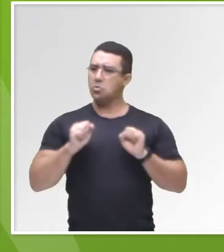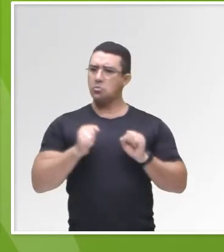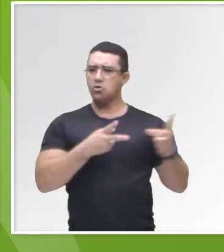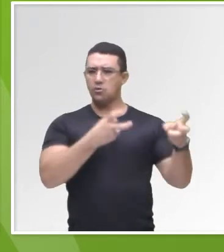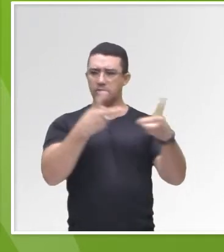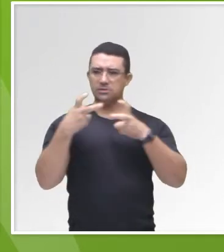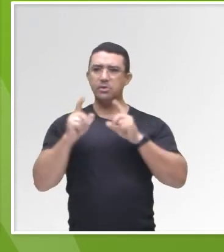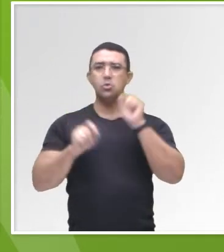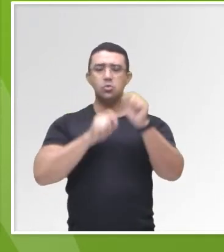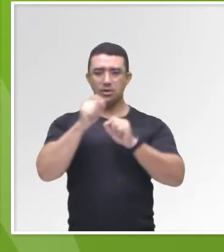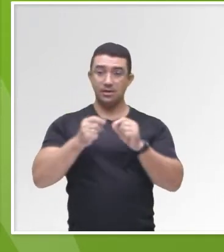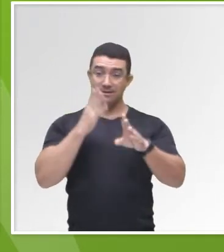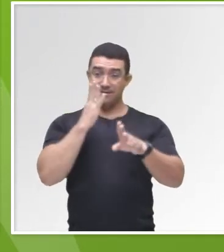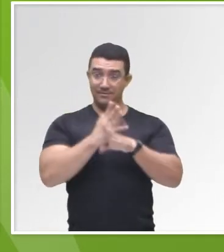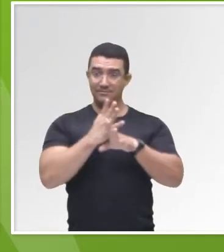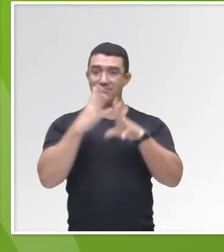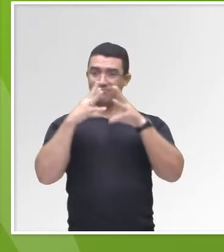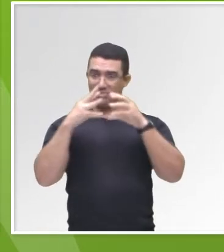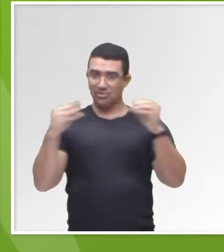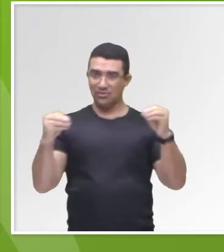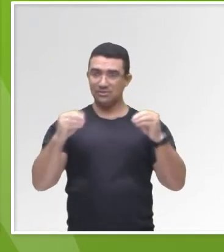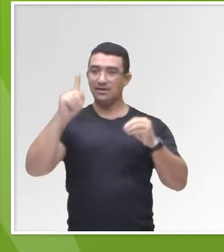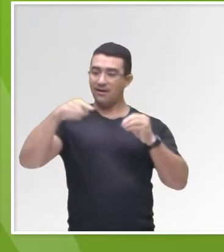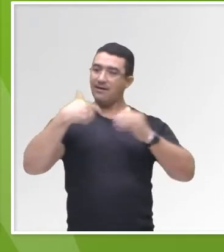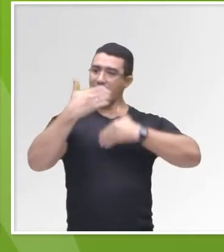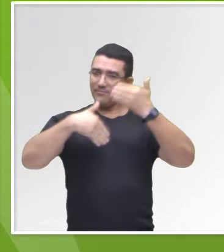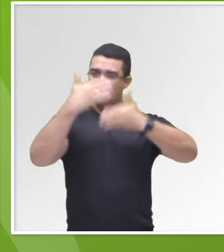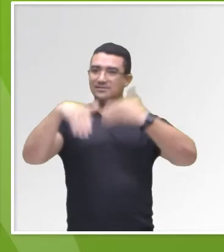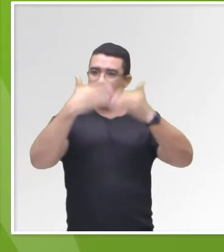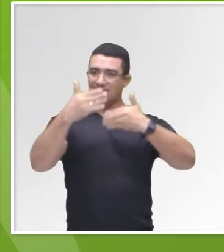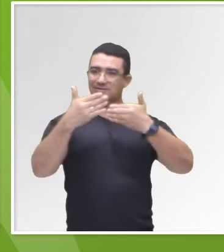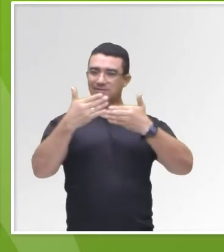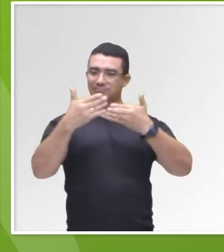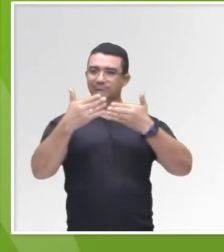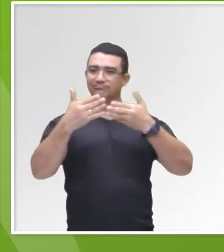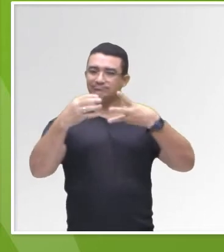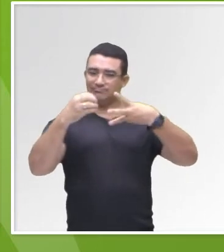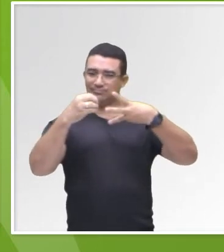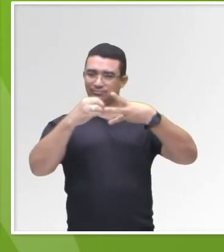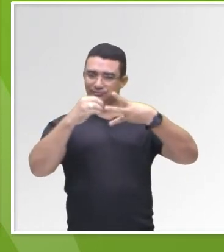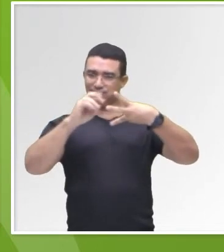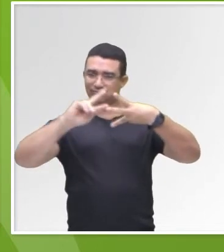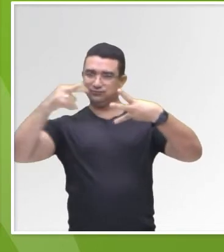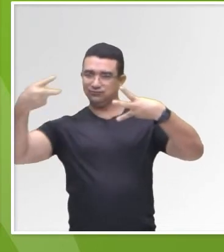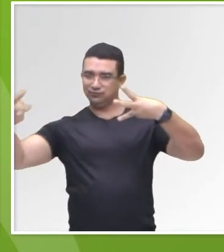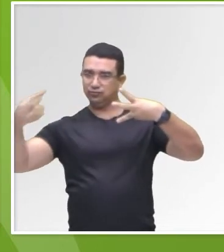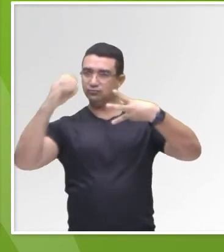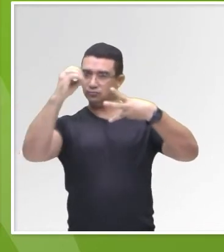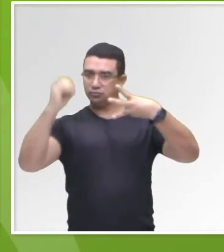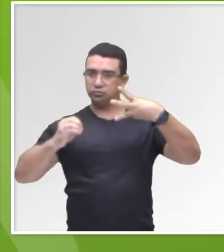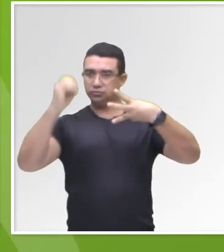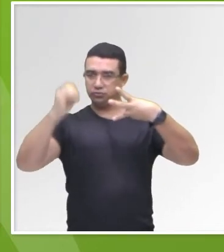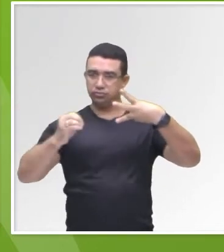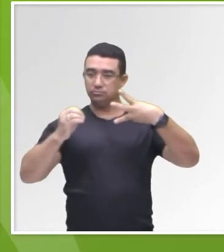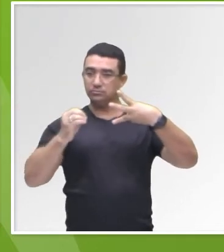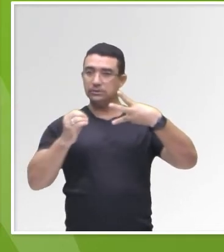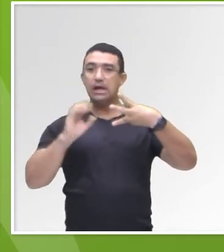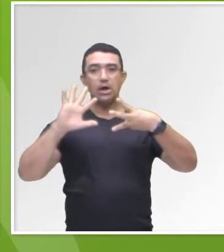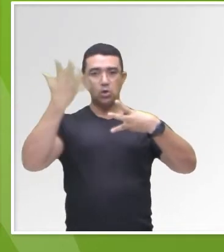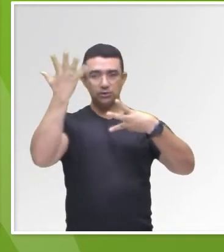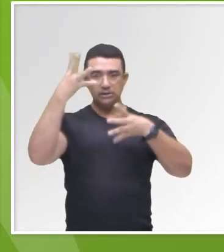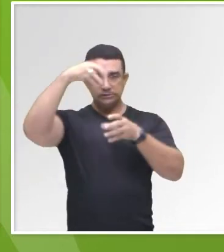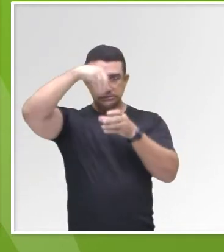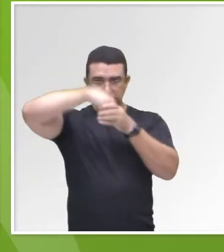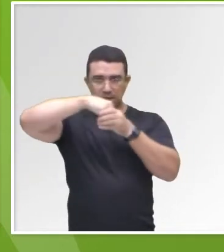a mitose é um processo aí de divisão celular que acontece no interior das células, né? A gente viu que a célula ela tem ali